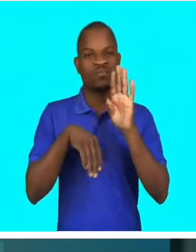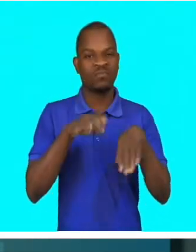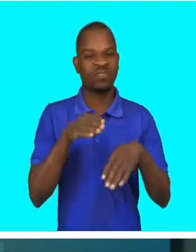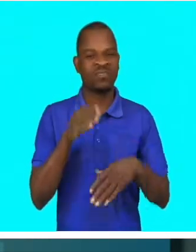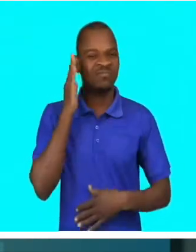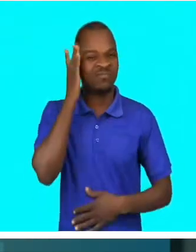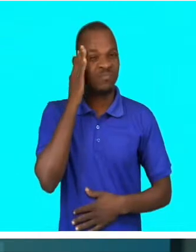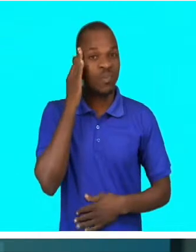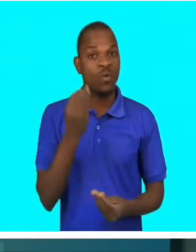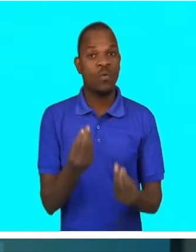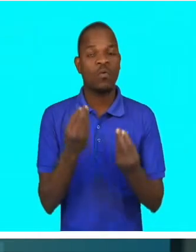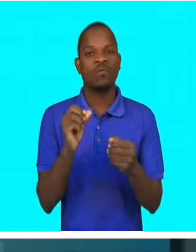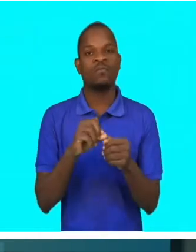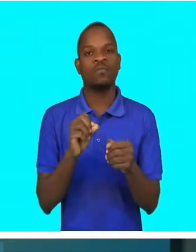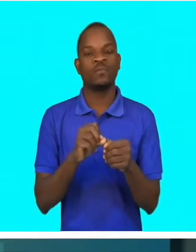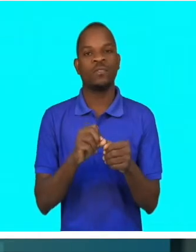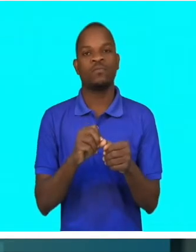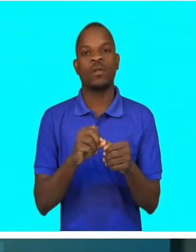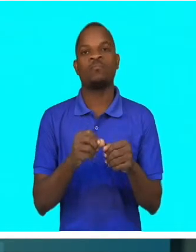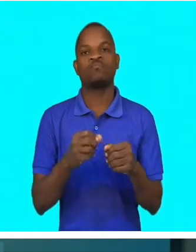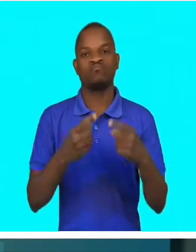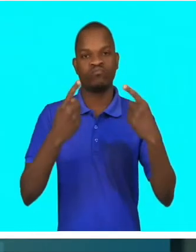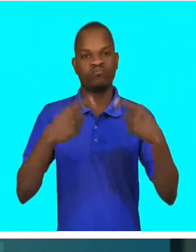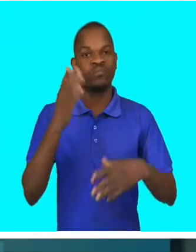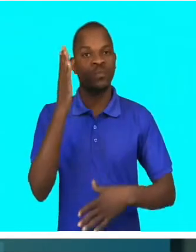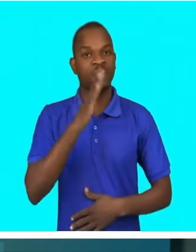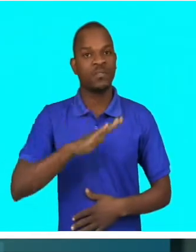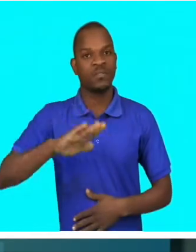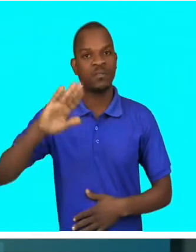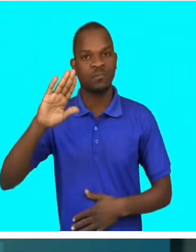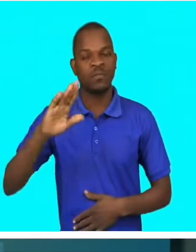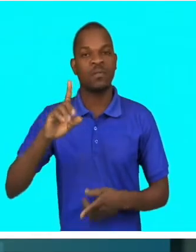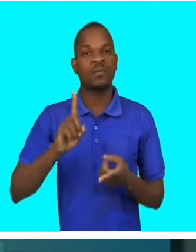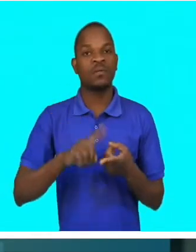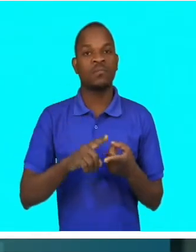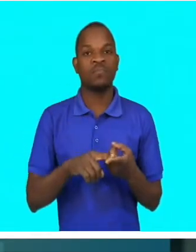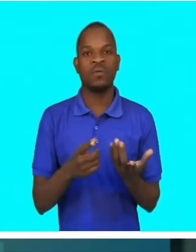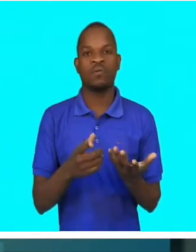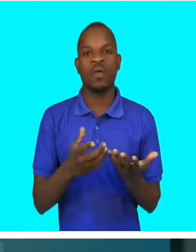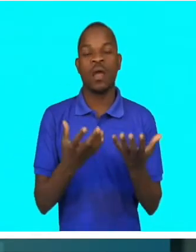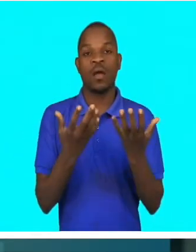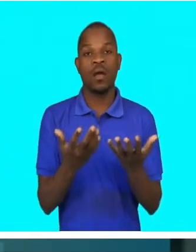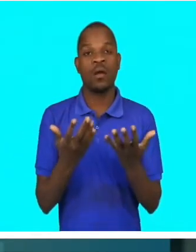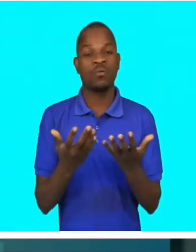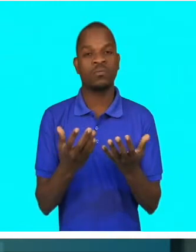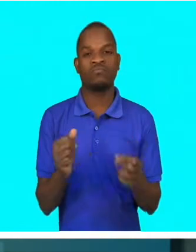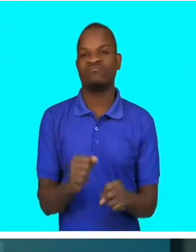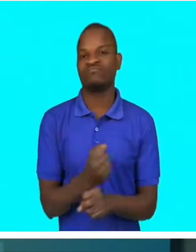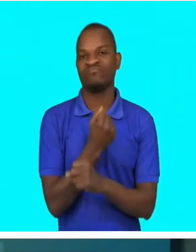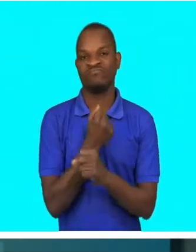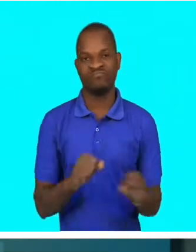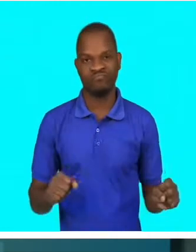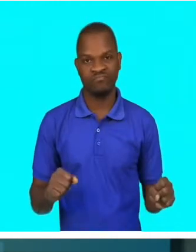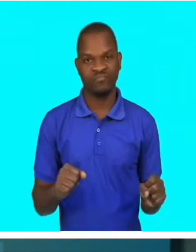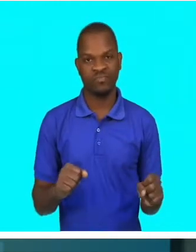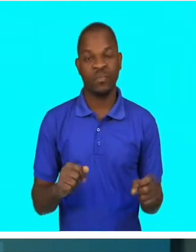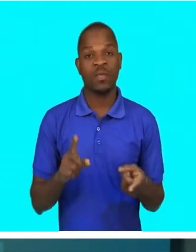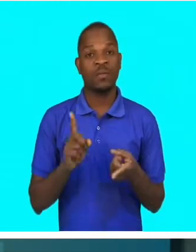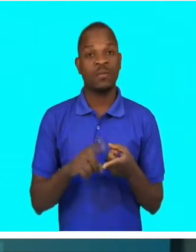estudam um novo modelo para a maior prova futebolística nacional, visto que o atual não é